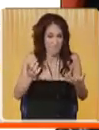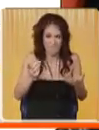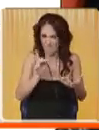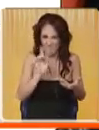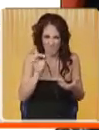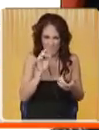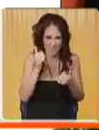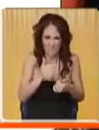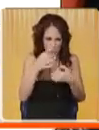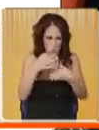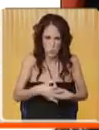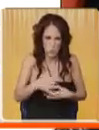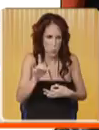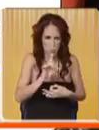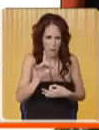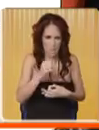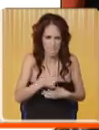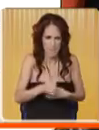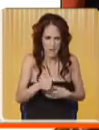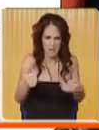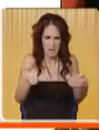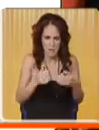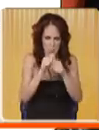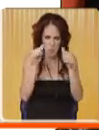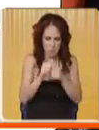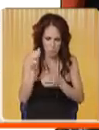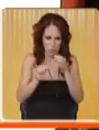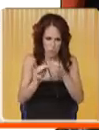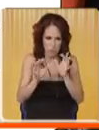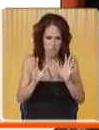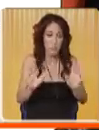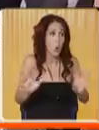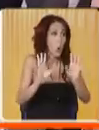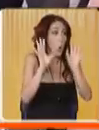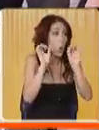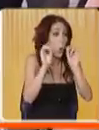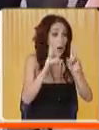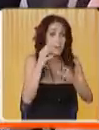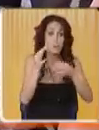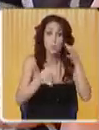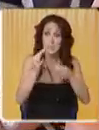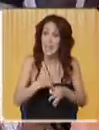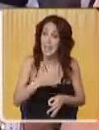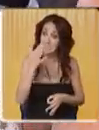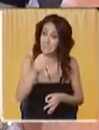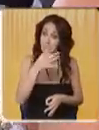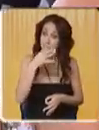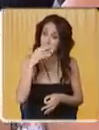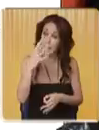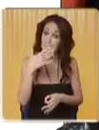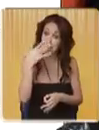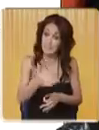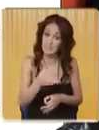está muito, muito justo neste âmbito do sistema de justiça. Muito bem. É de justiça Perdão. Também que vamos falar daqui